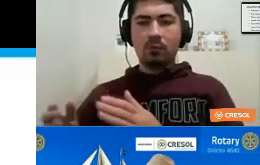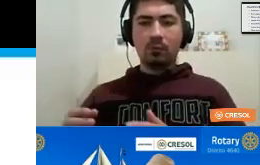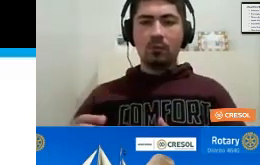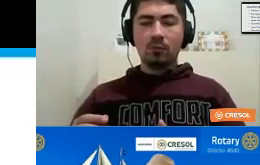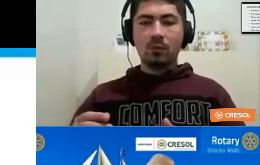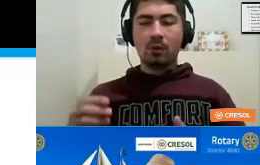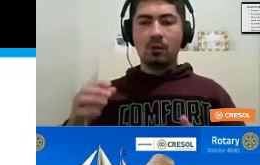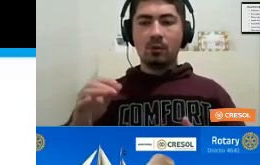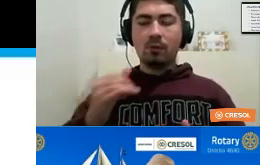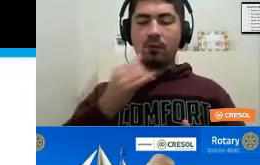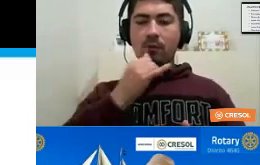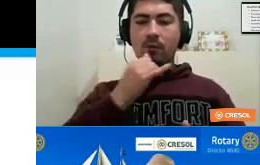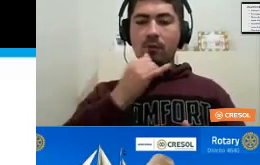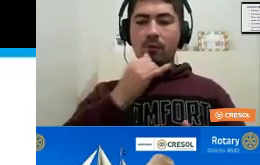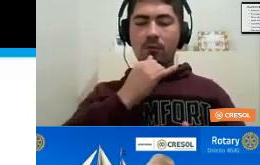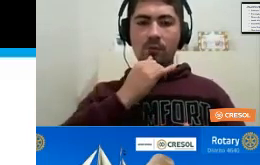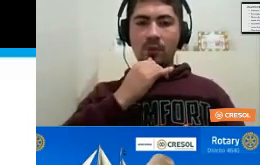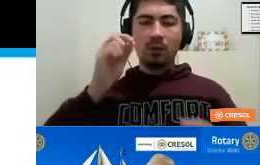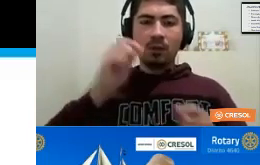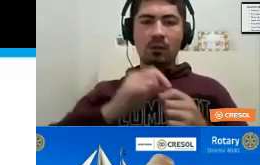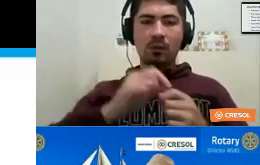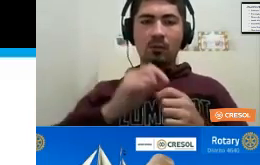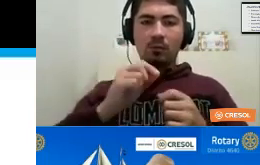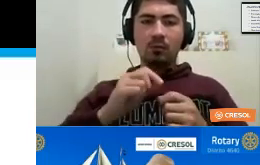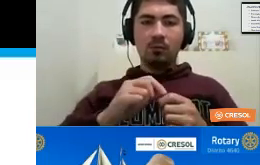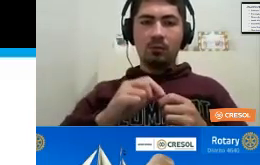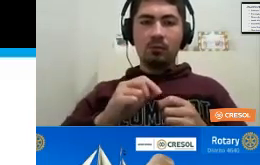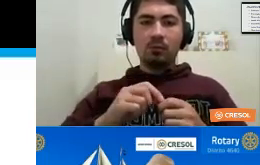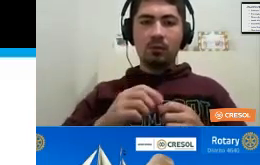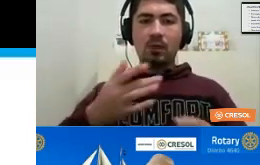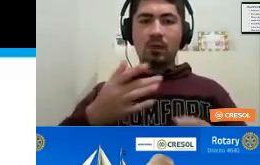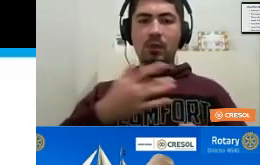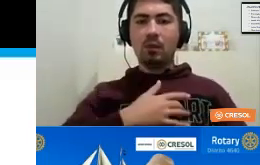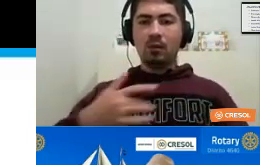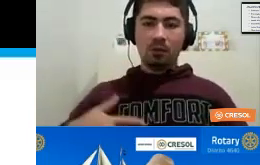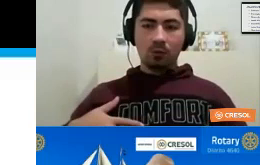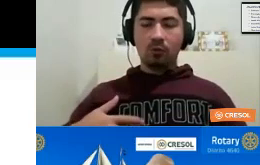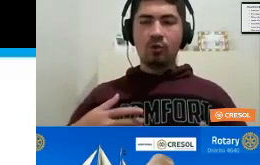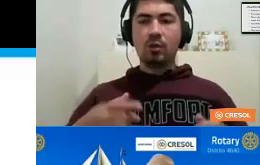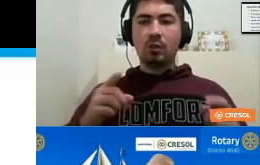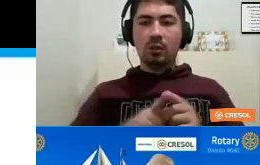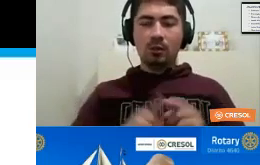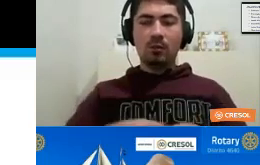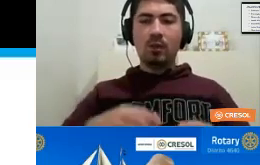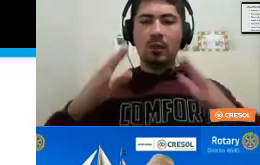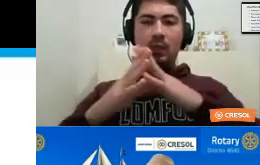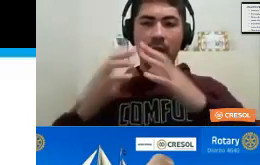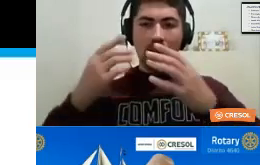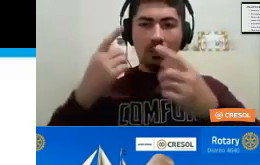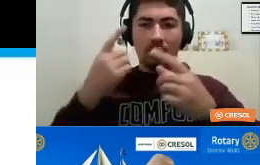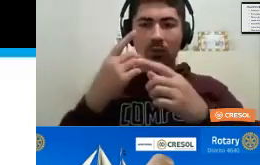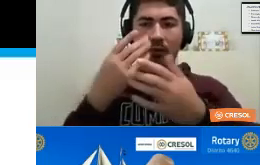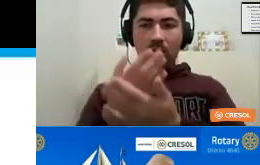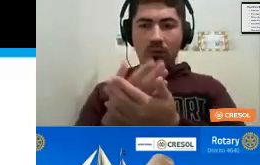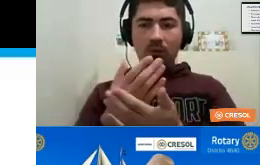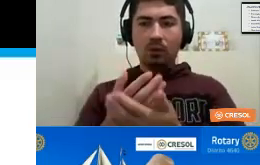nosso distrito, mas no mundo todo, são projetos na área de saúde e educação. Mas os projetos na área de desenvolvimento